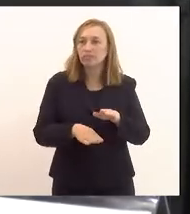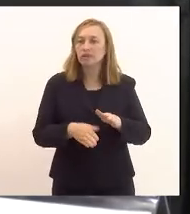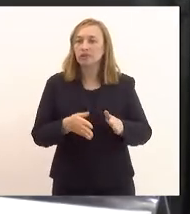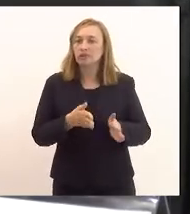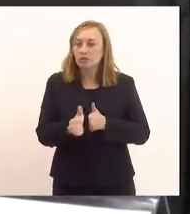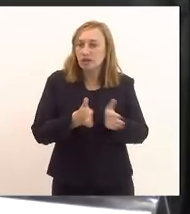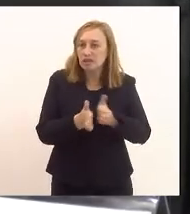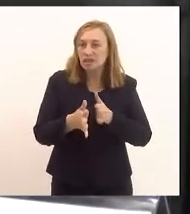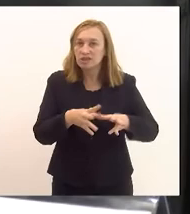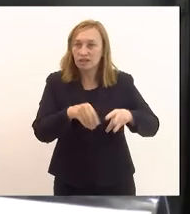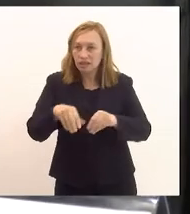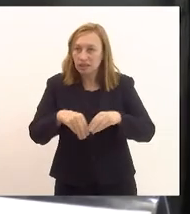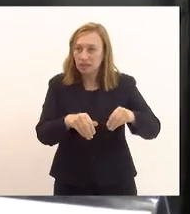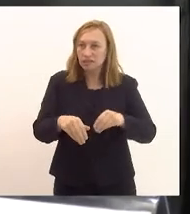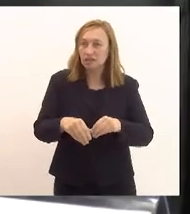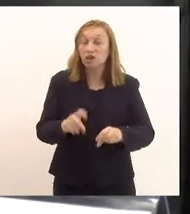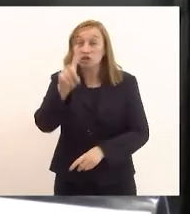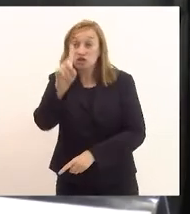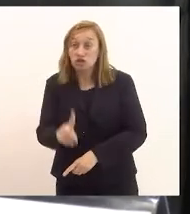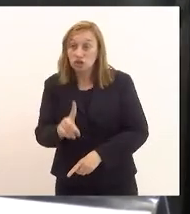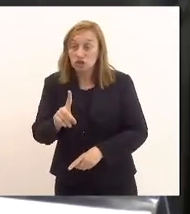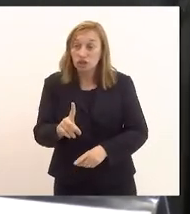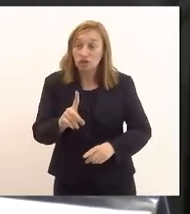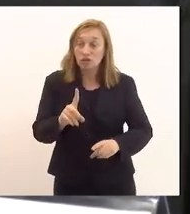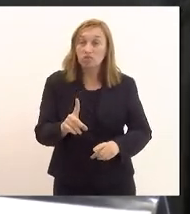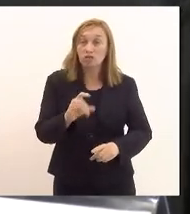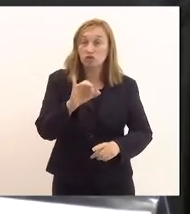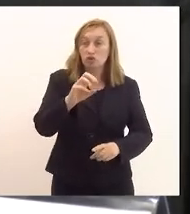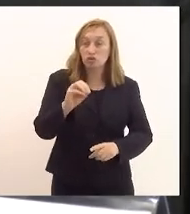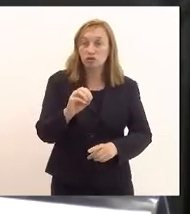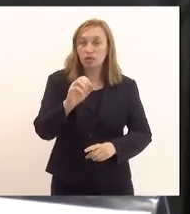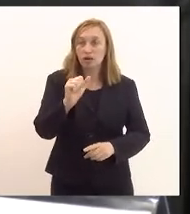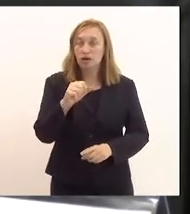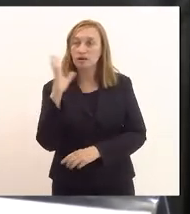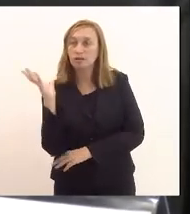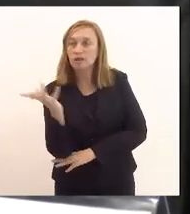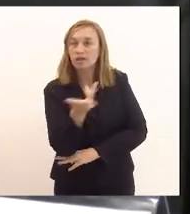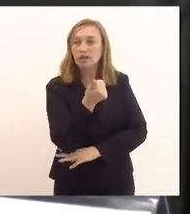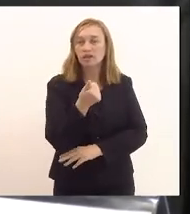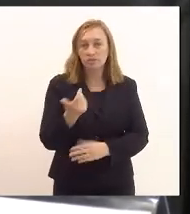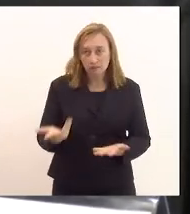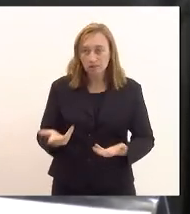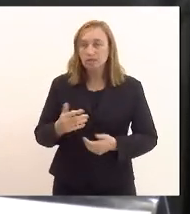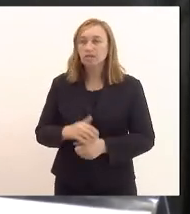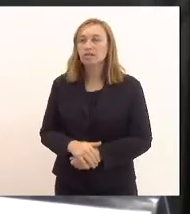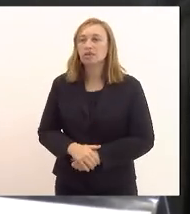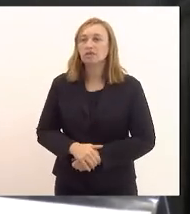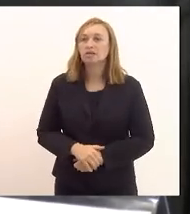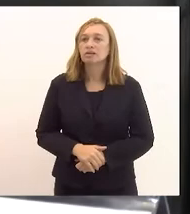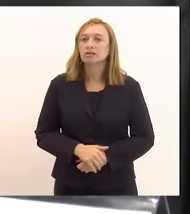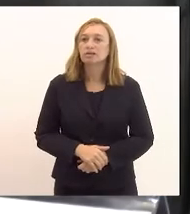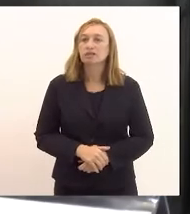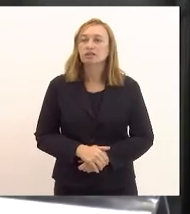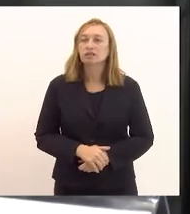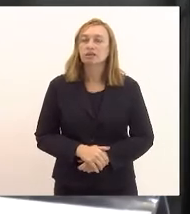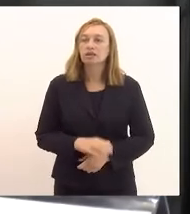à Terra nas questões que envolvem o direito socioambiental populações ribeirinhas na